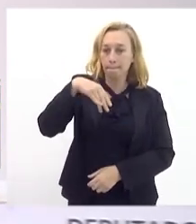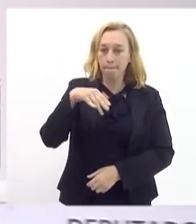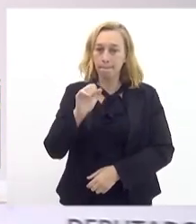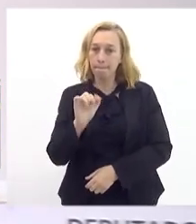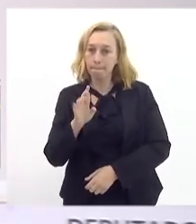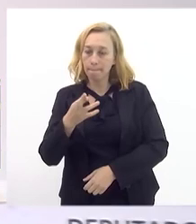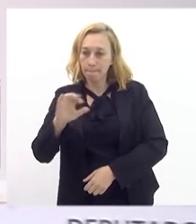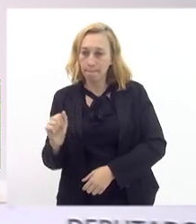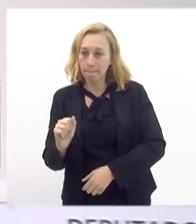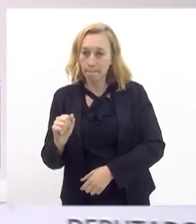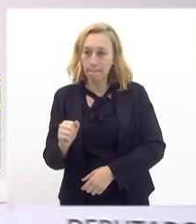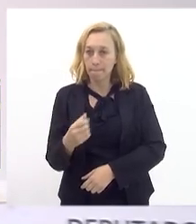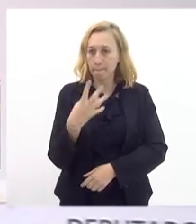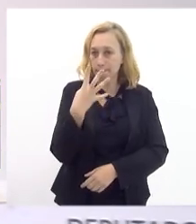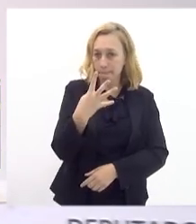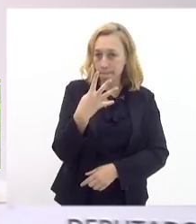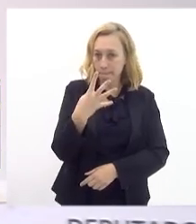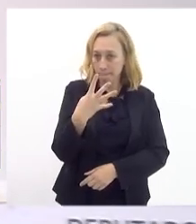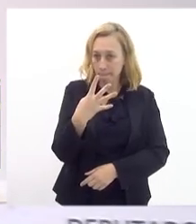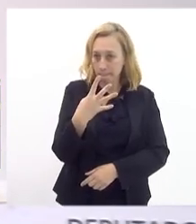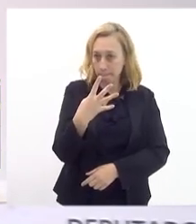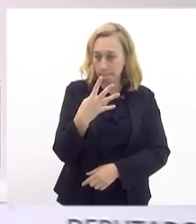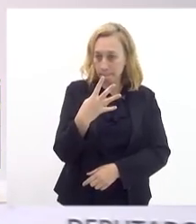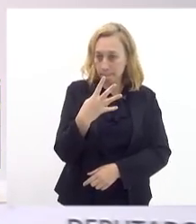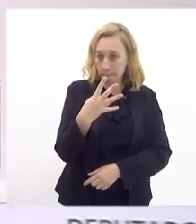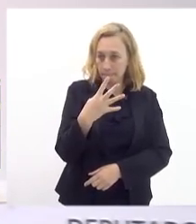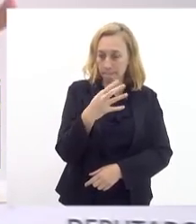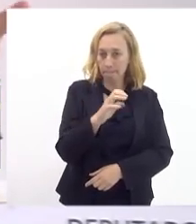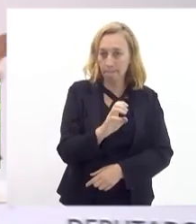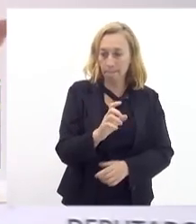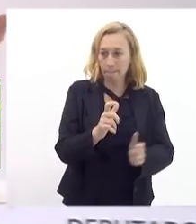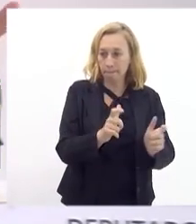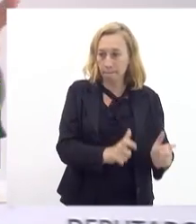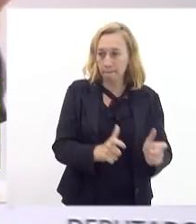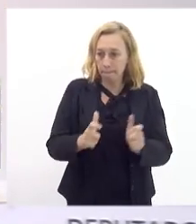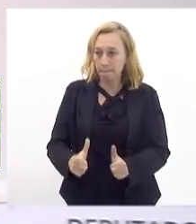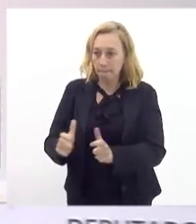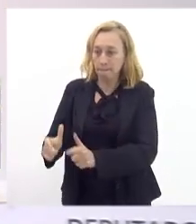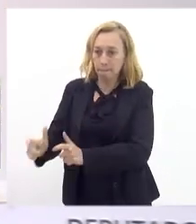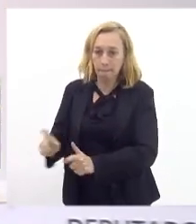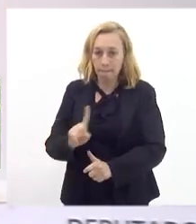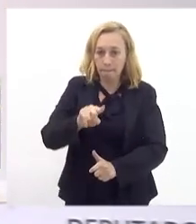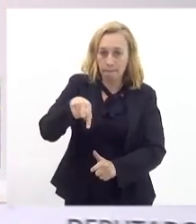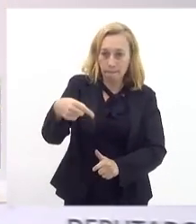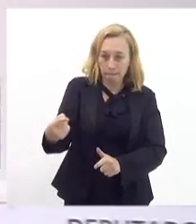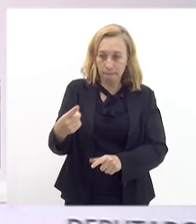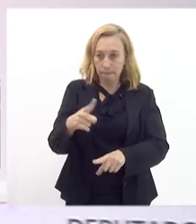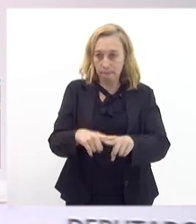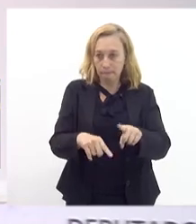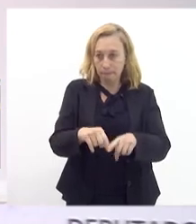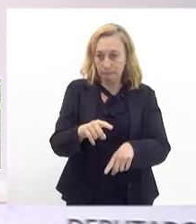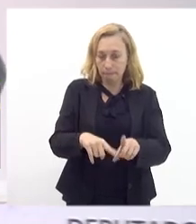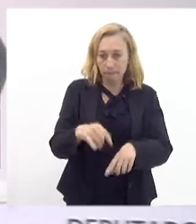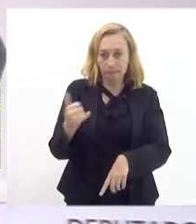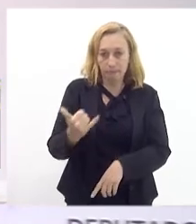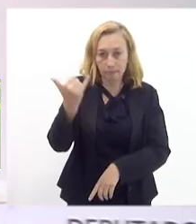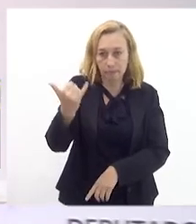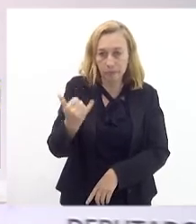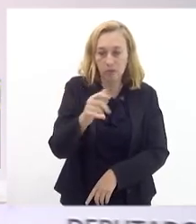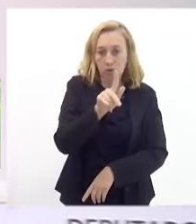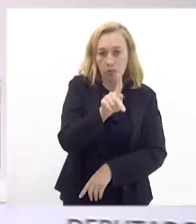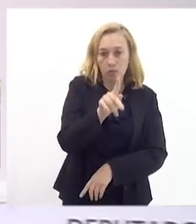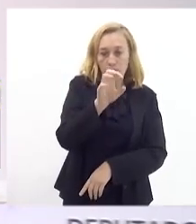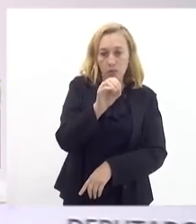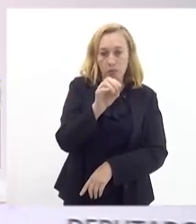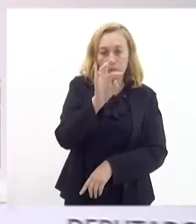quatro embarcações e os outros equipamentos existentes o porto de Sepetiba o